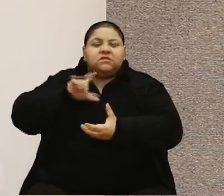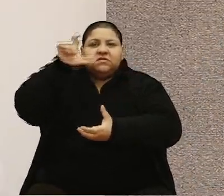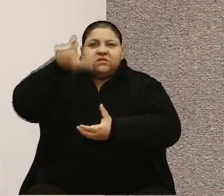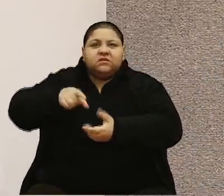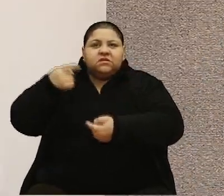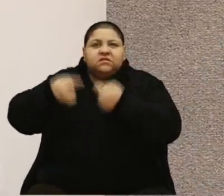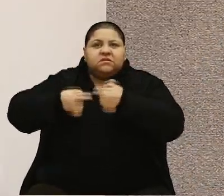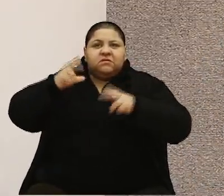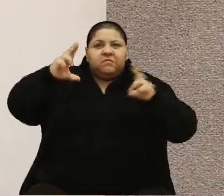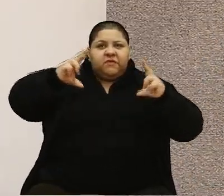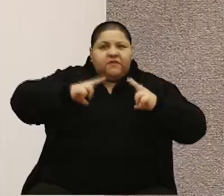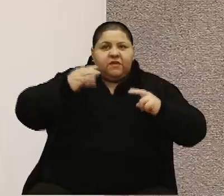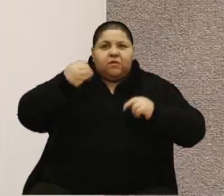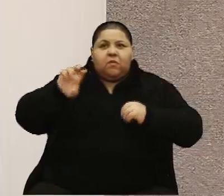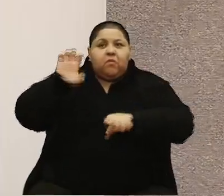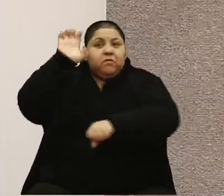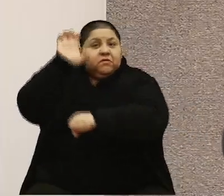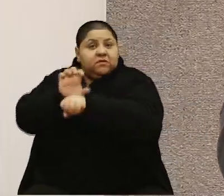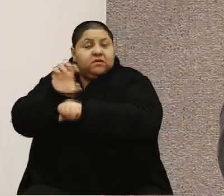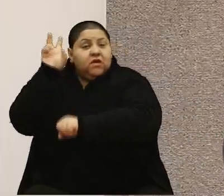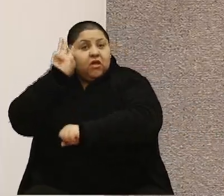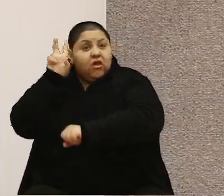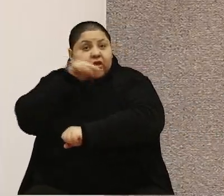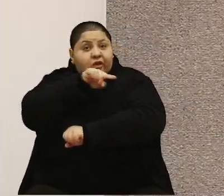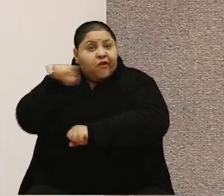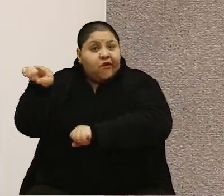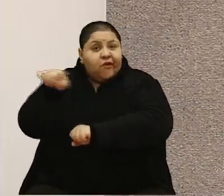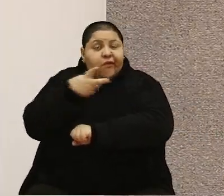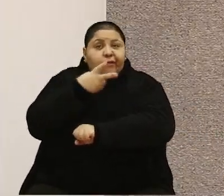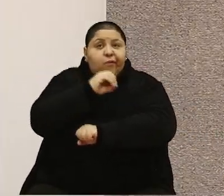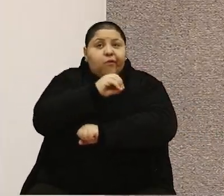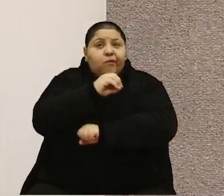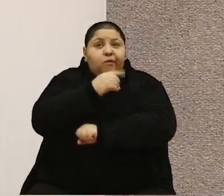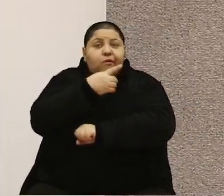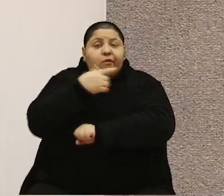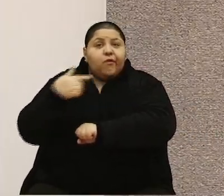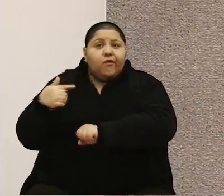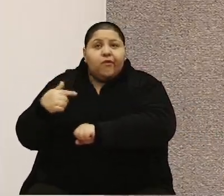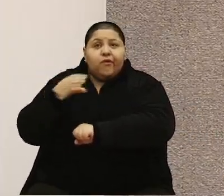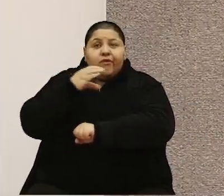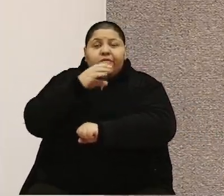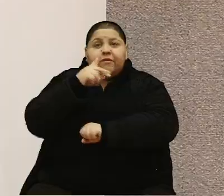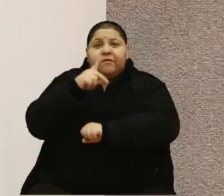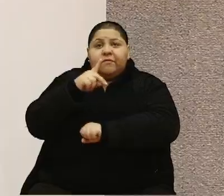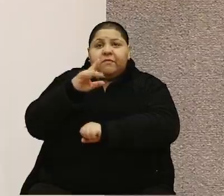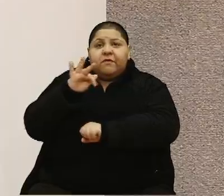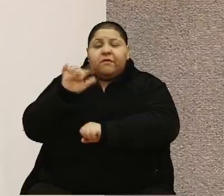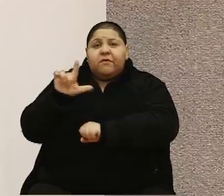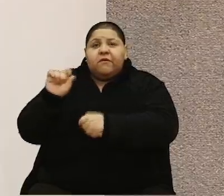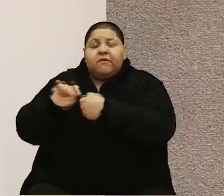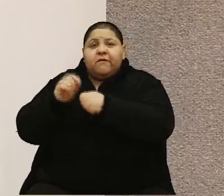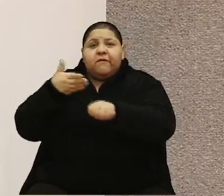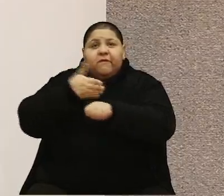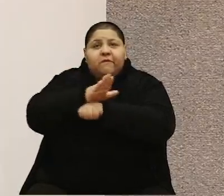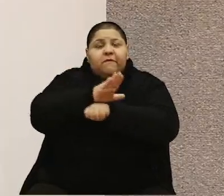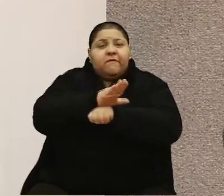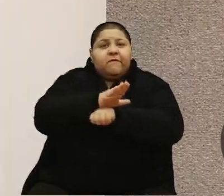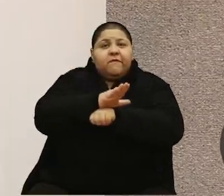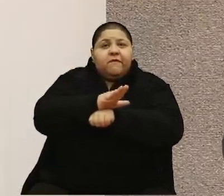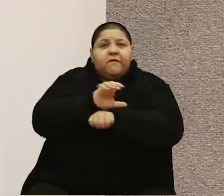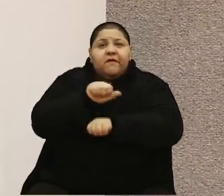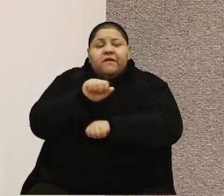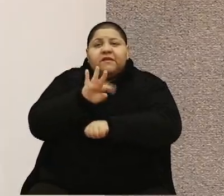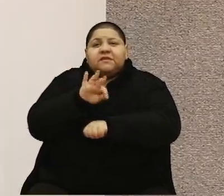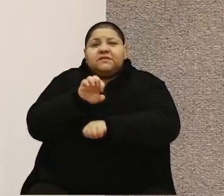tem que privatizar ou estatizar. Então, eu lembro aos colegas que desde 2017 a CPFL faz parte do grupo State Grid. Esse grupo,